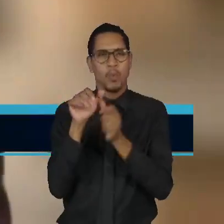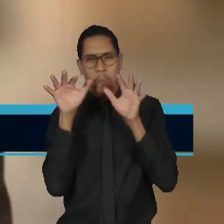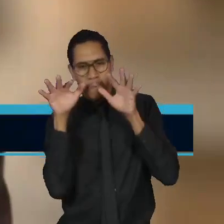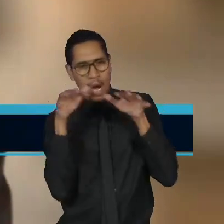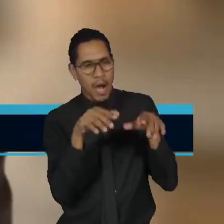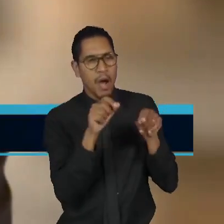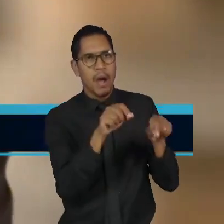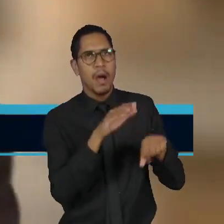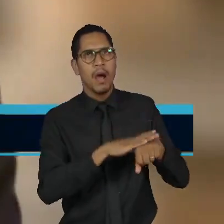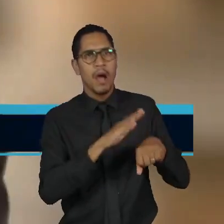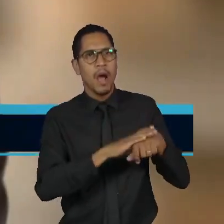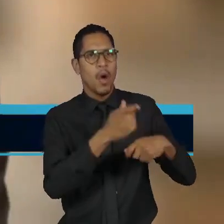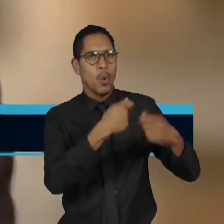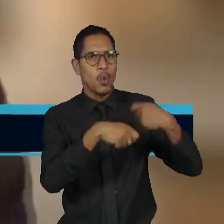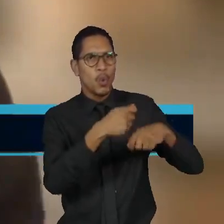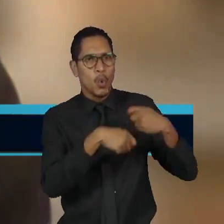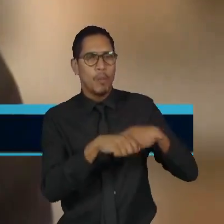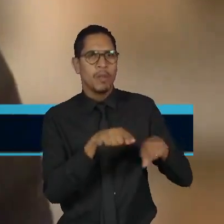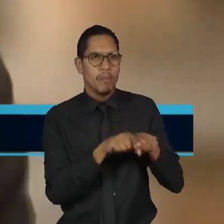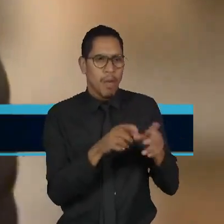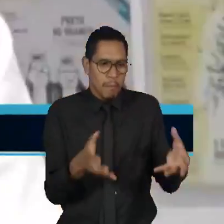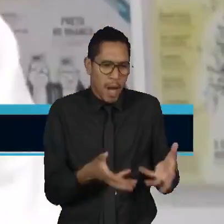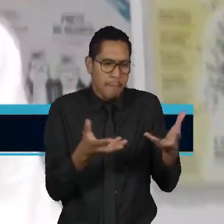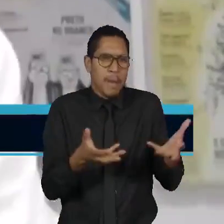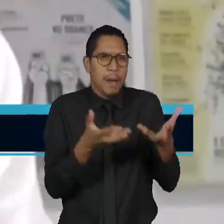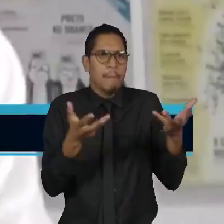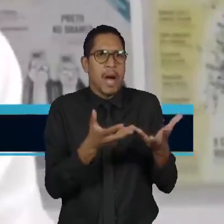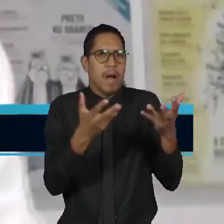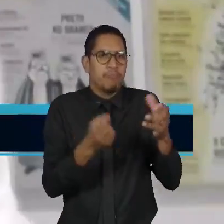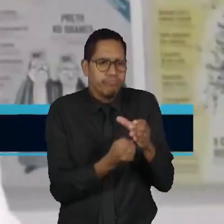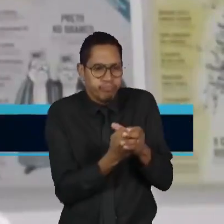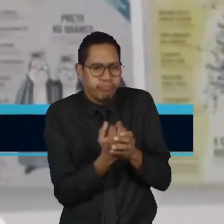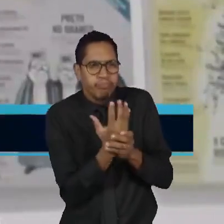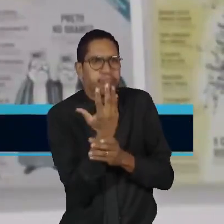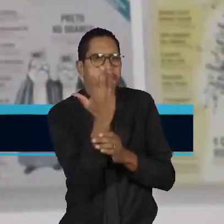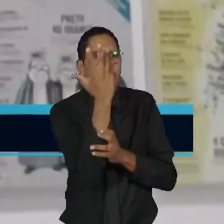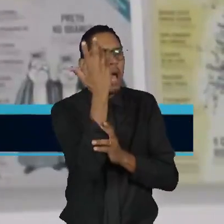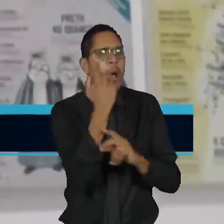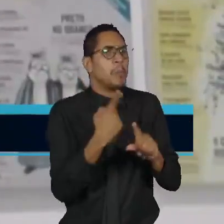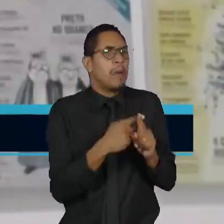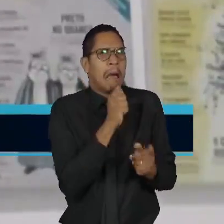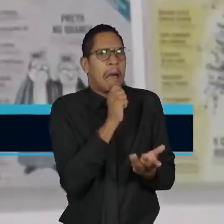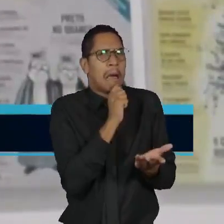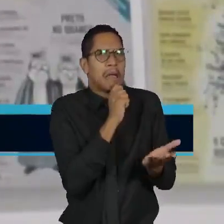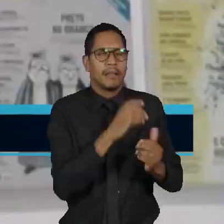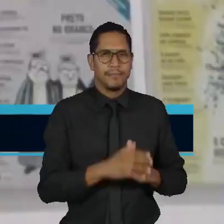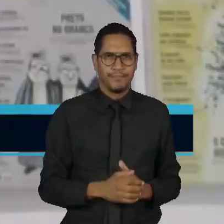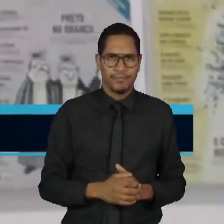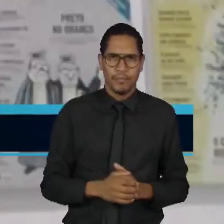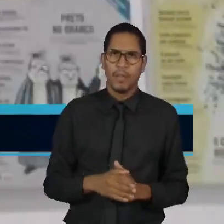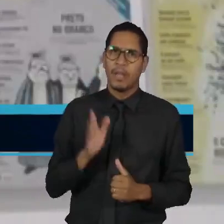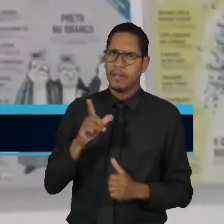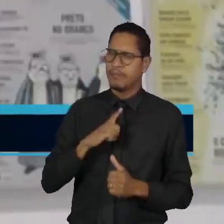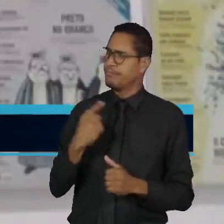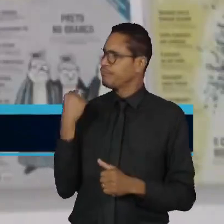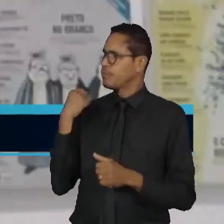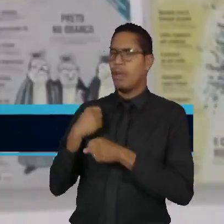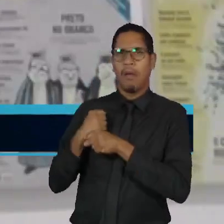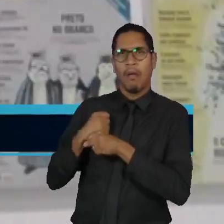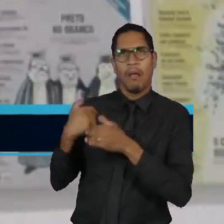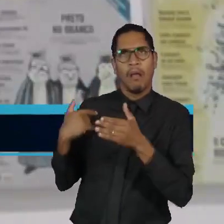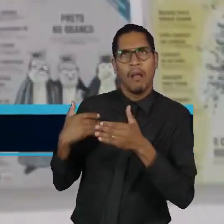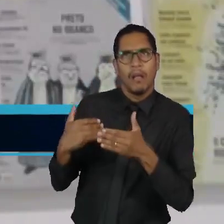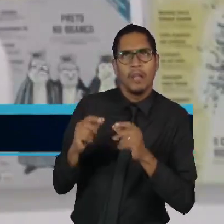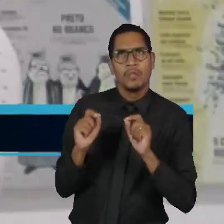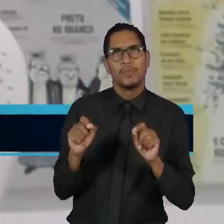a atividade econômica regeneradora? Nos últimos 2, 3 anos, a gente tem visto falar muito em restauração florestal